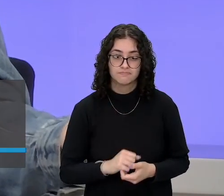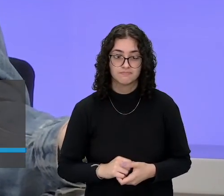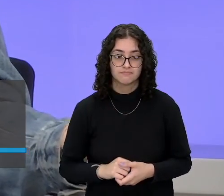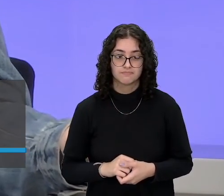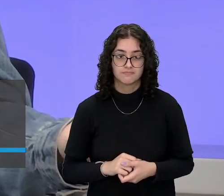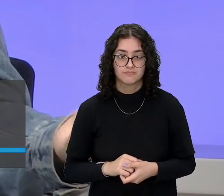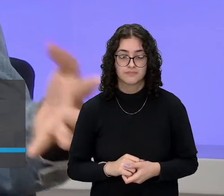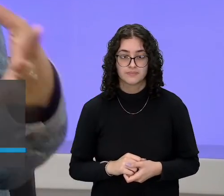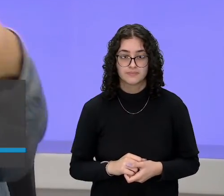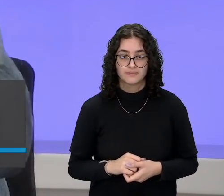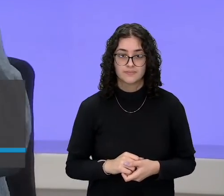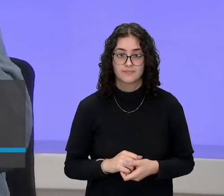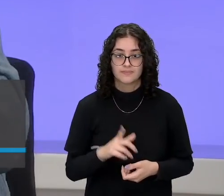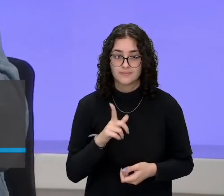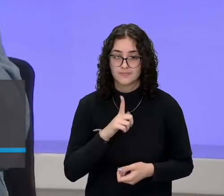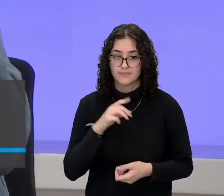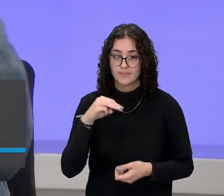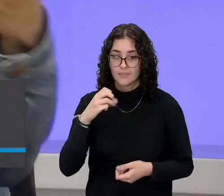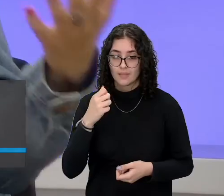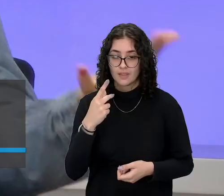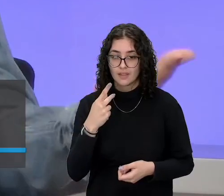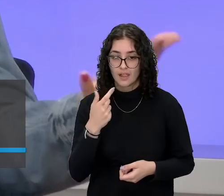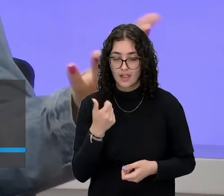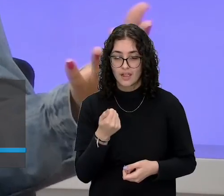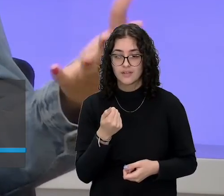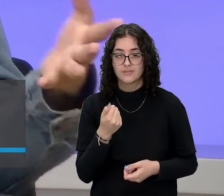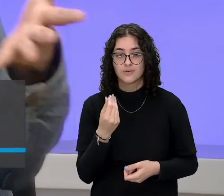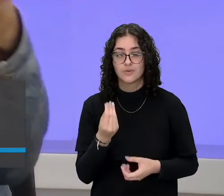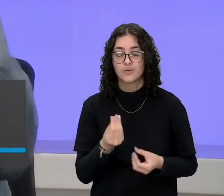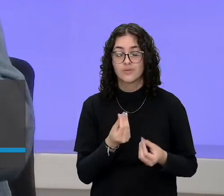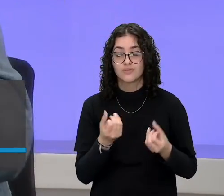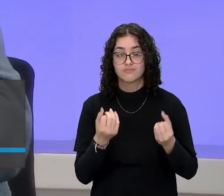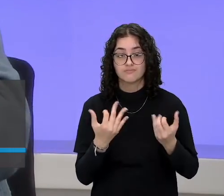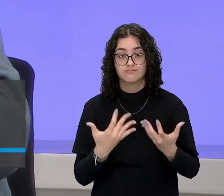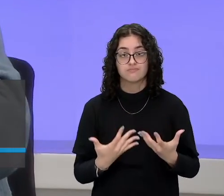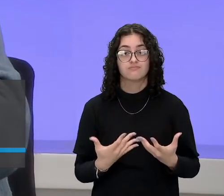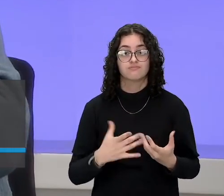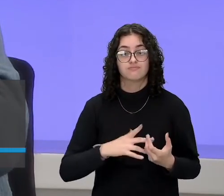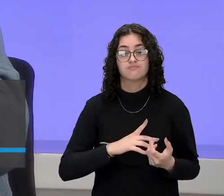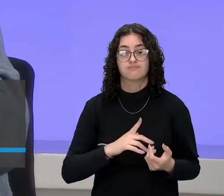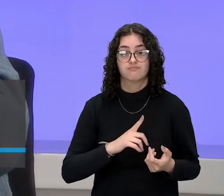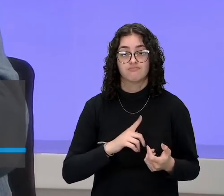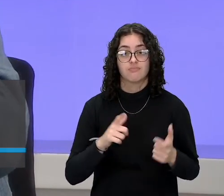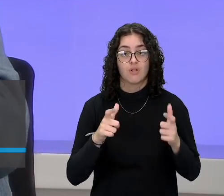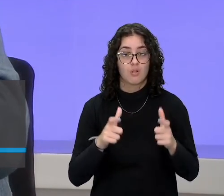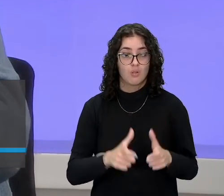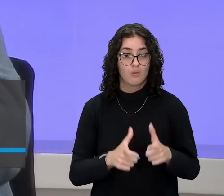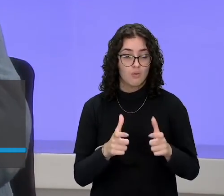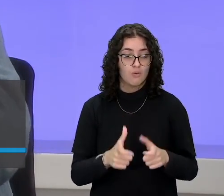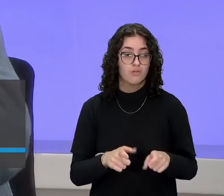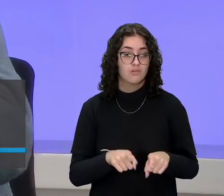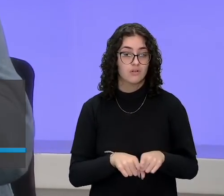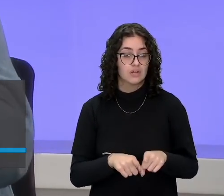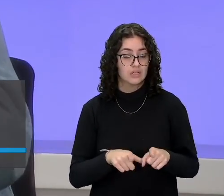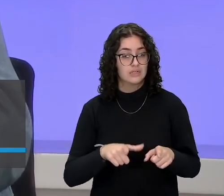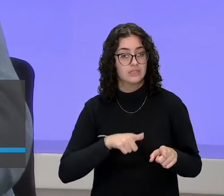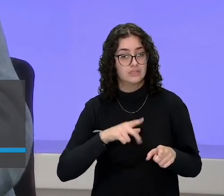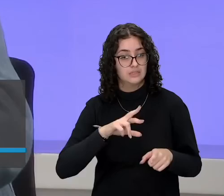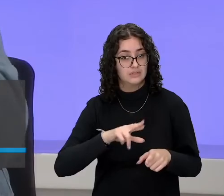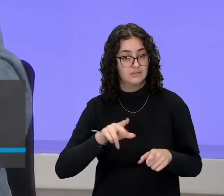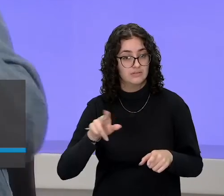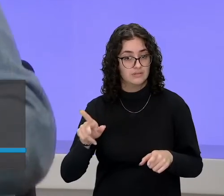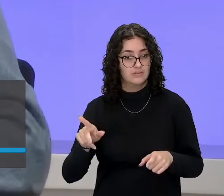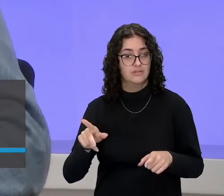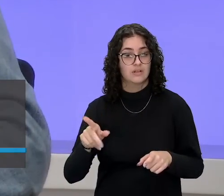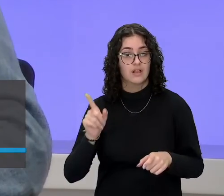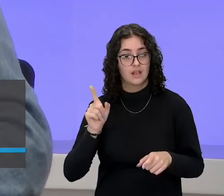diversas localizações, talvez um mapa mais para frente para a gente estar trabalhando quais são essas localizações, o que a gente tem de diferente em cada uma